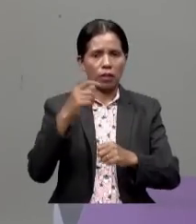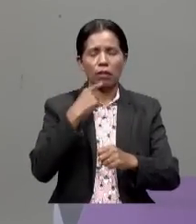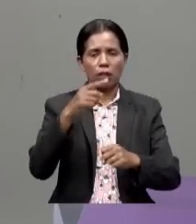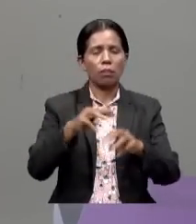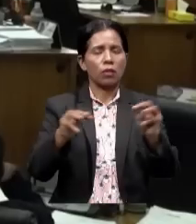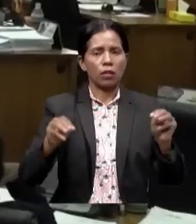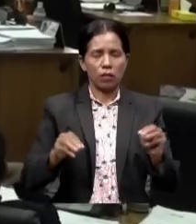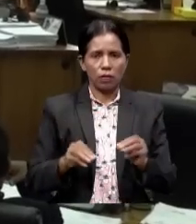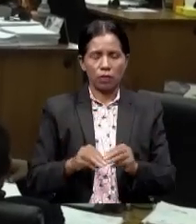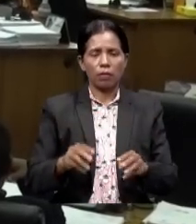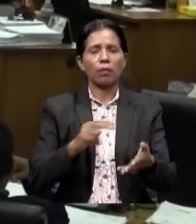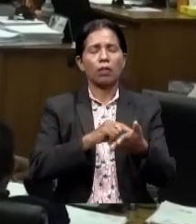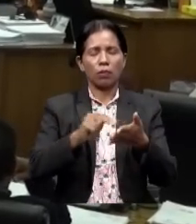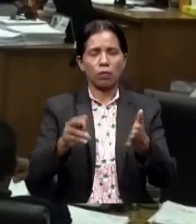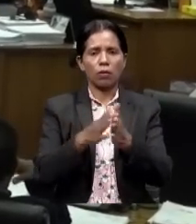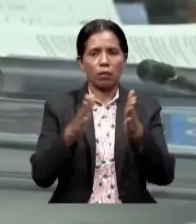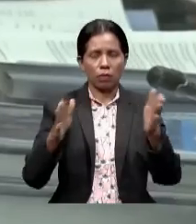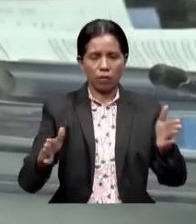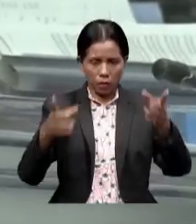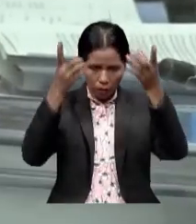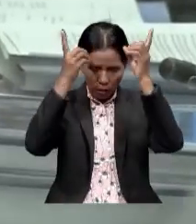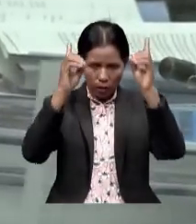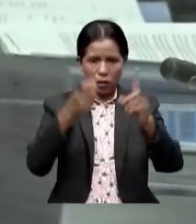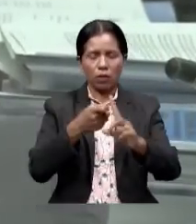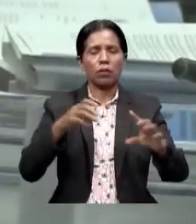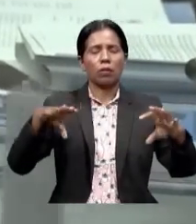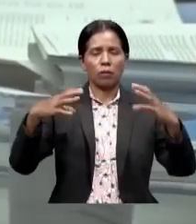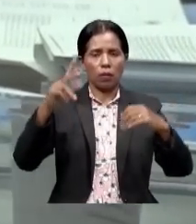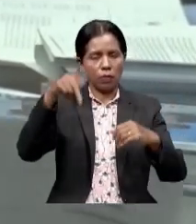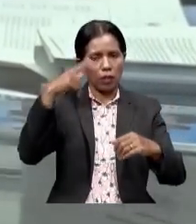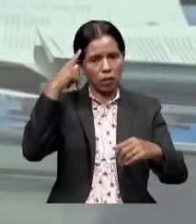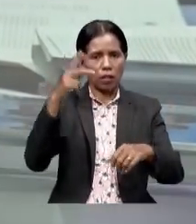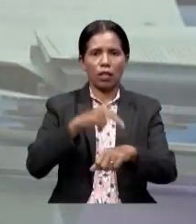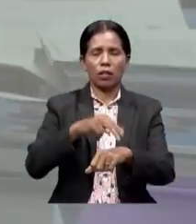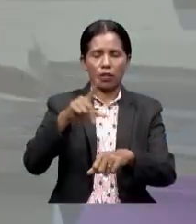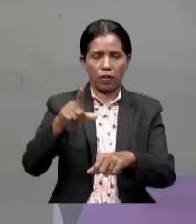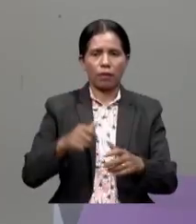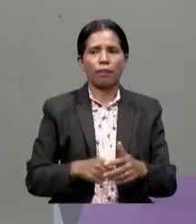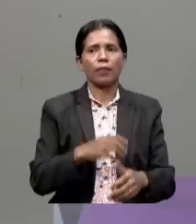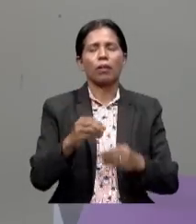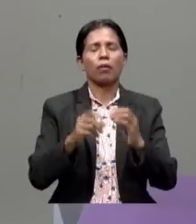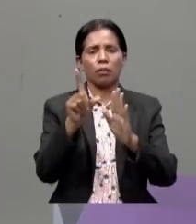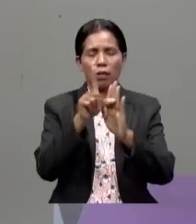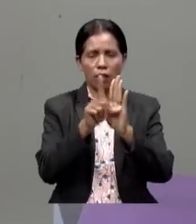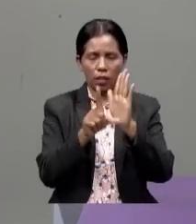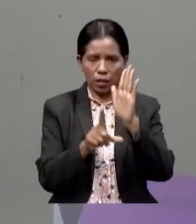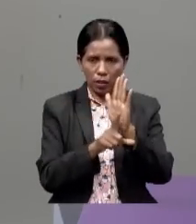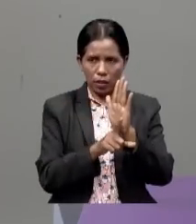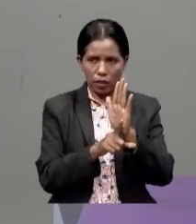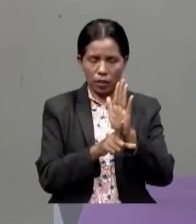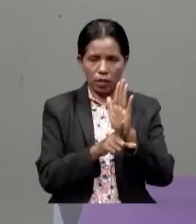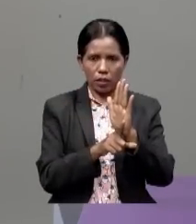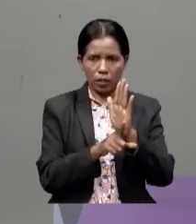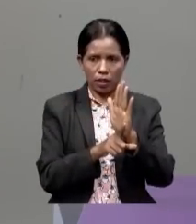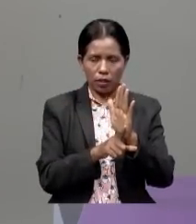município não ocupa número voto, depende da decisão da de Comissão Política Nacional. É quando a lista não pode ver que